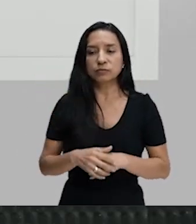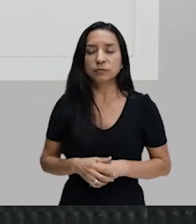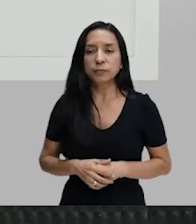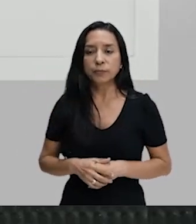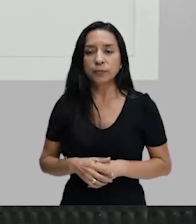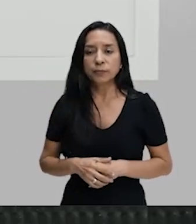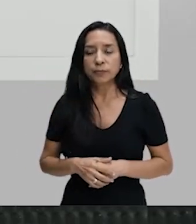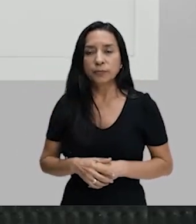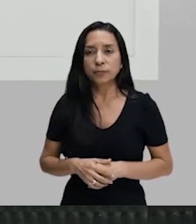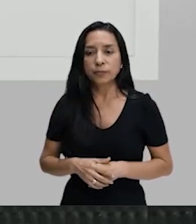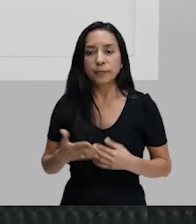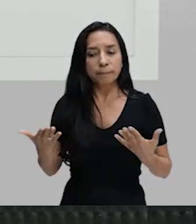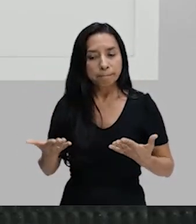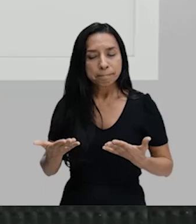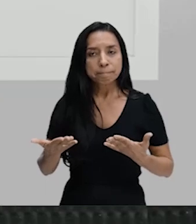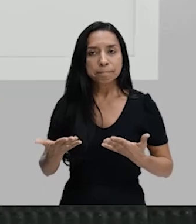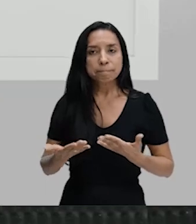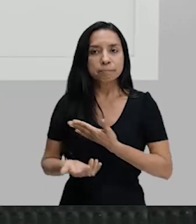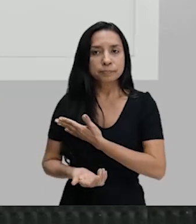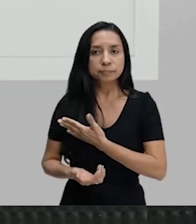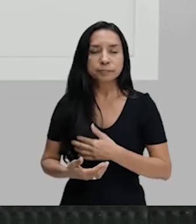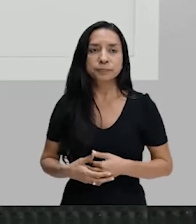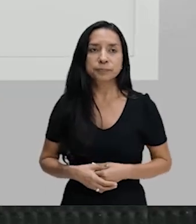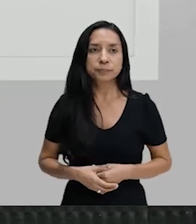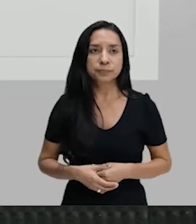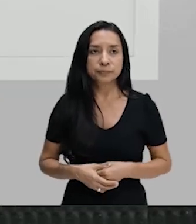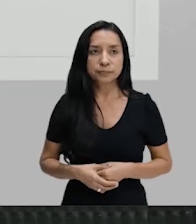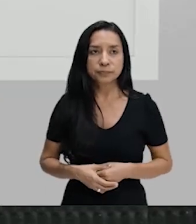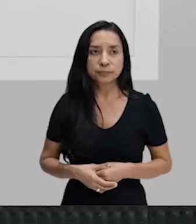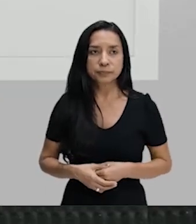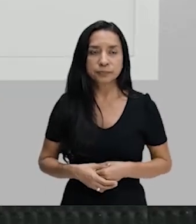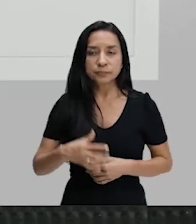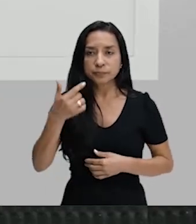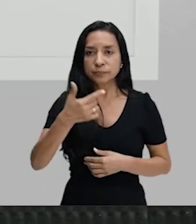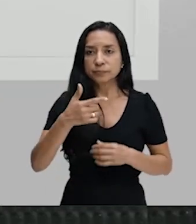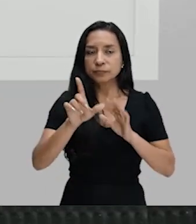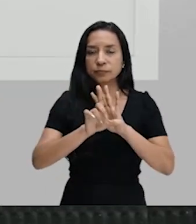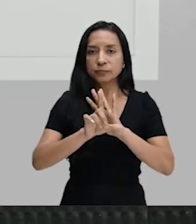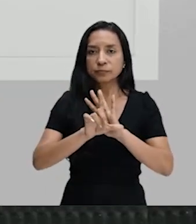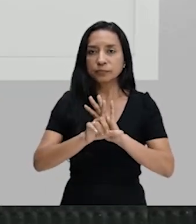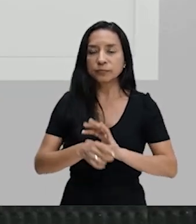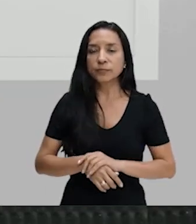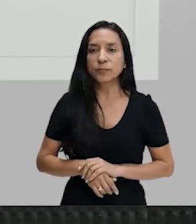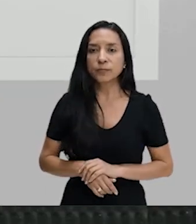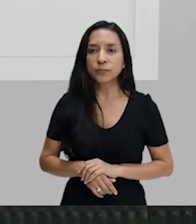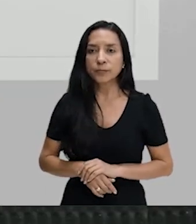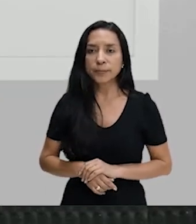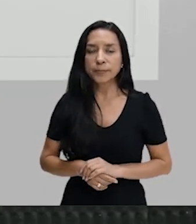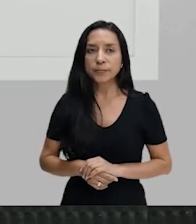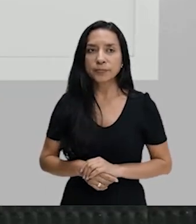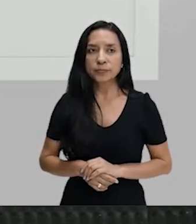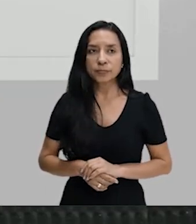certo? Então a segunda lei, vou colocar aqui 2,